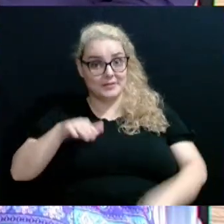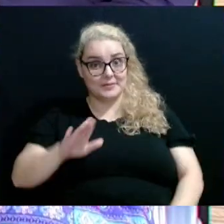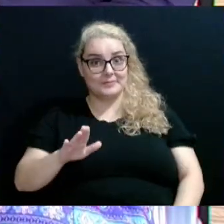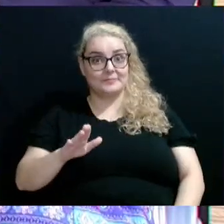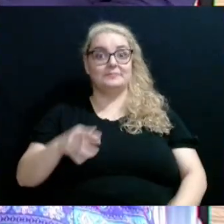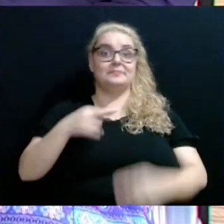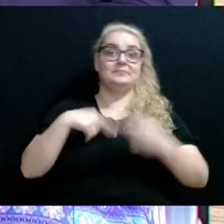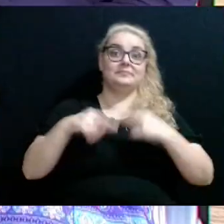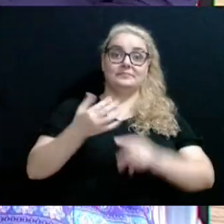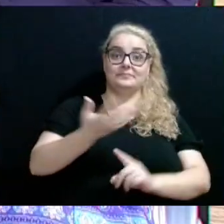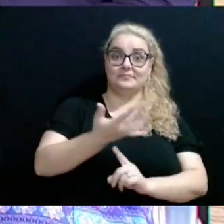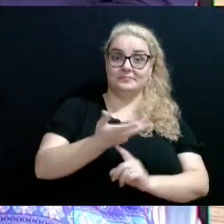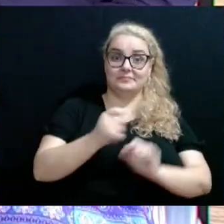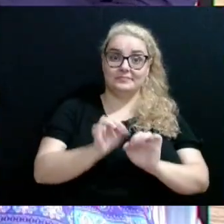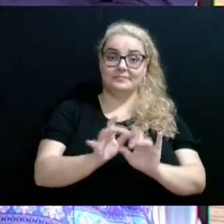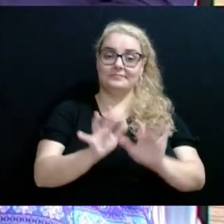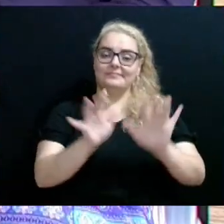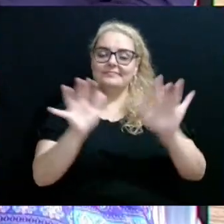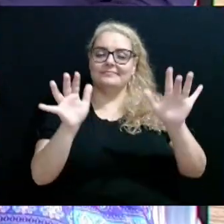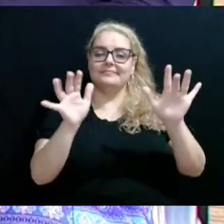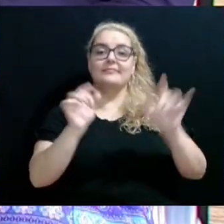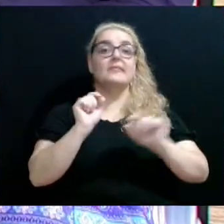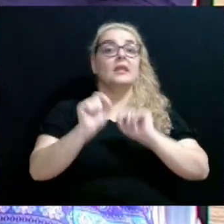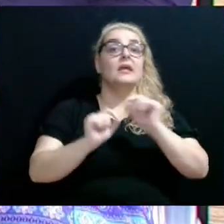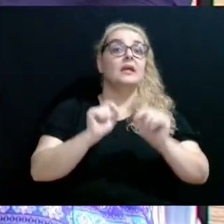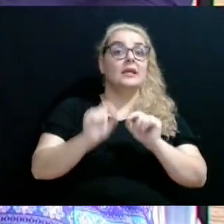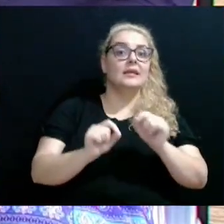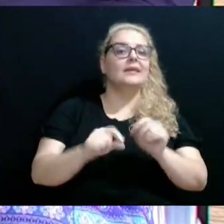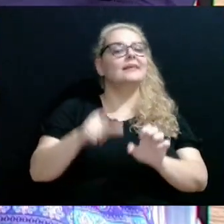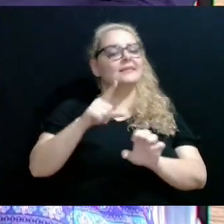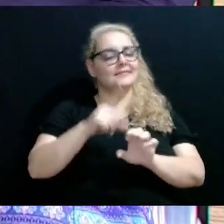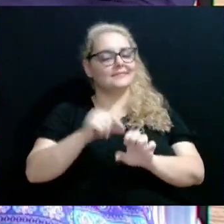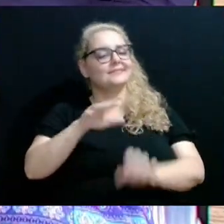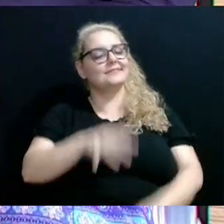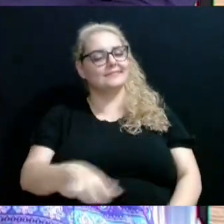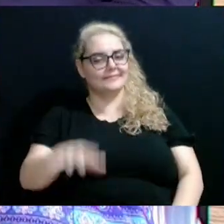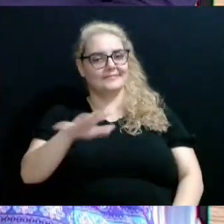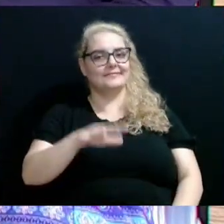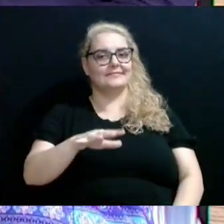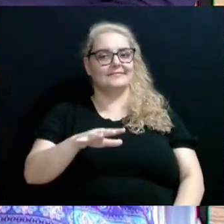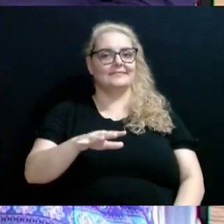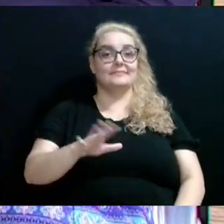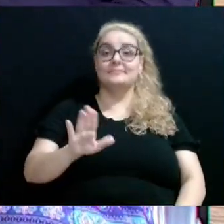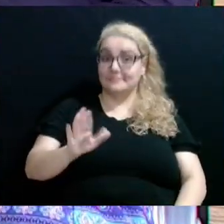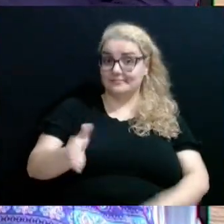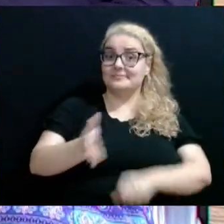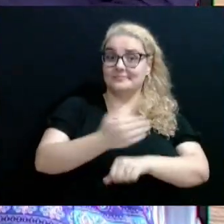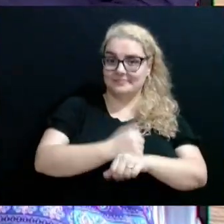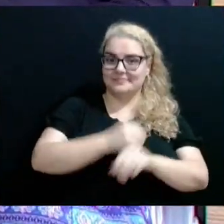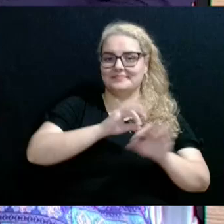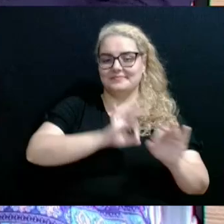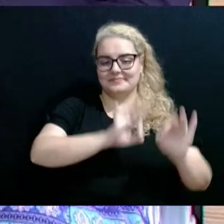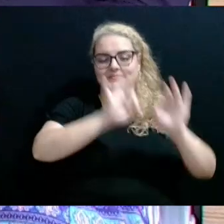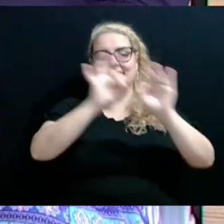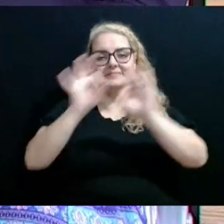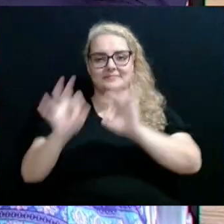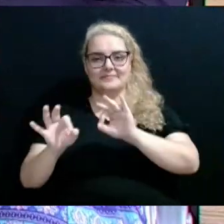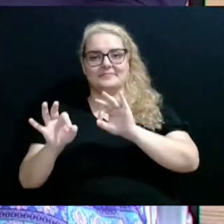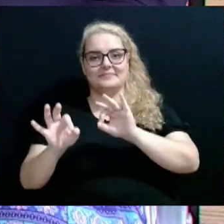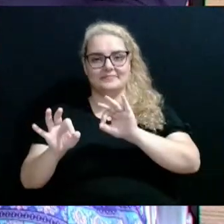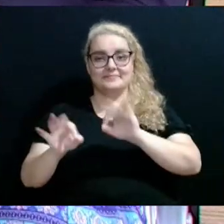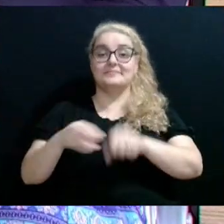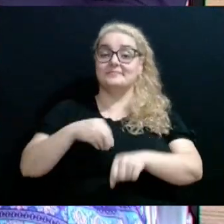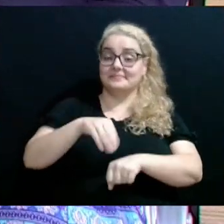das velas aromáticas e quem empreende nesse segmento. Mas antes, acompanhe aí as dicas